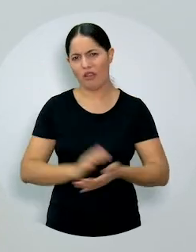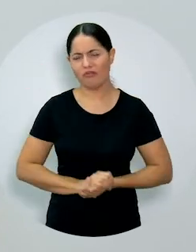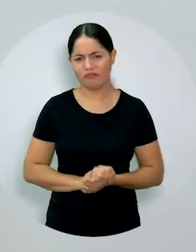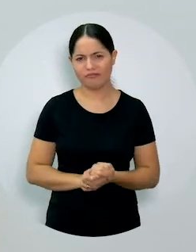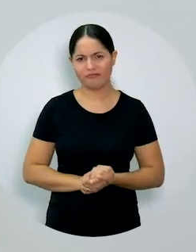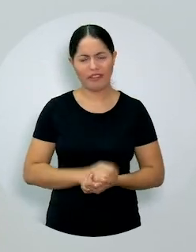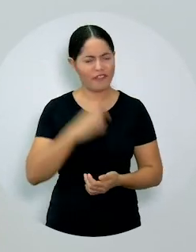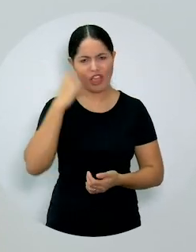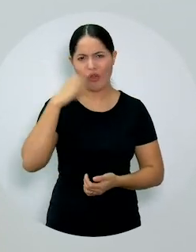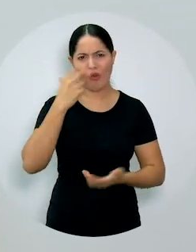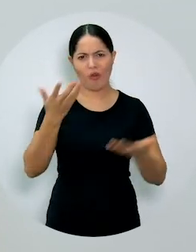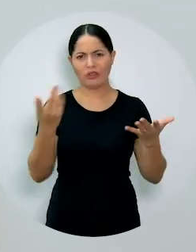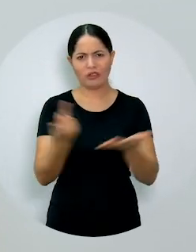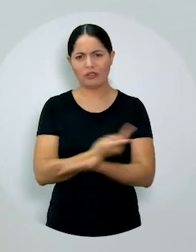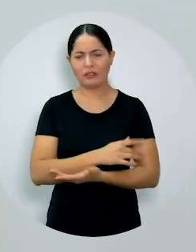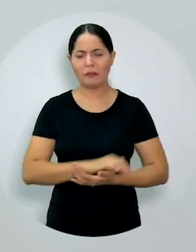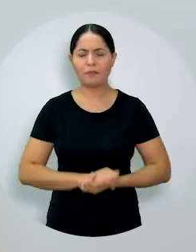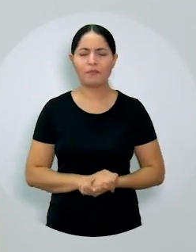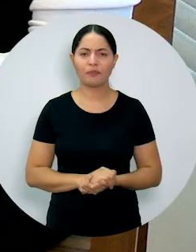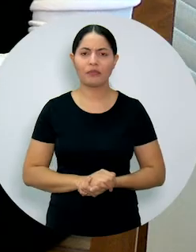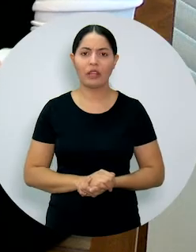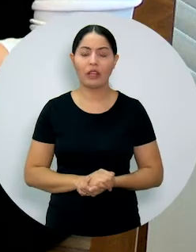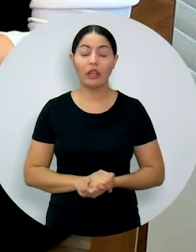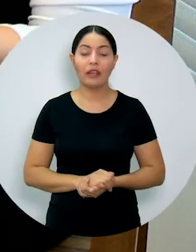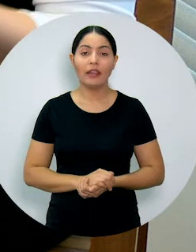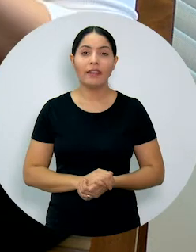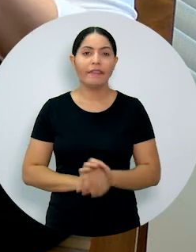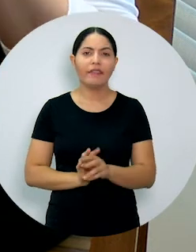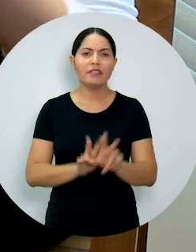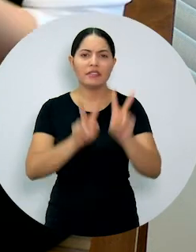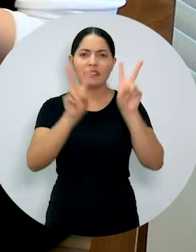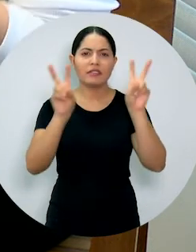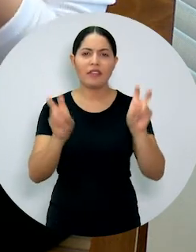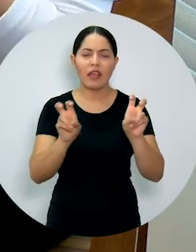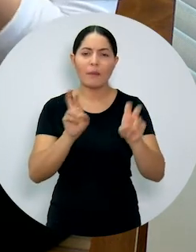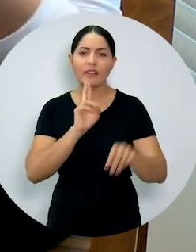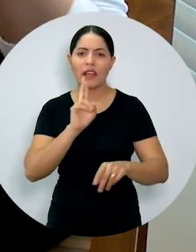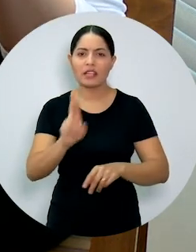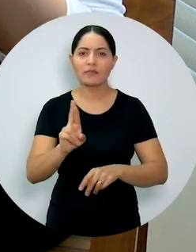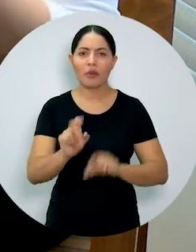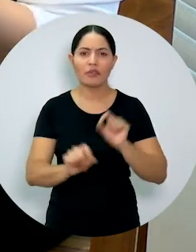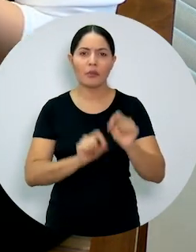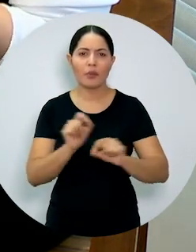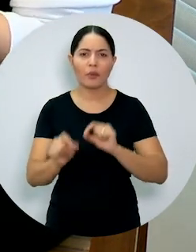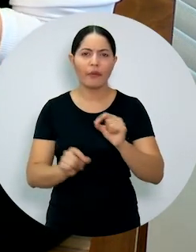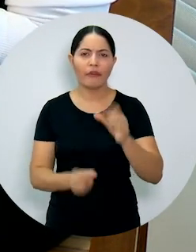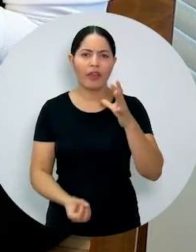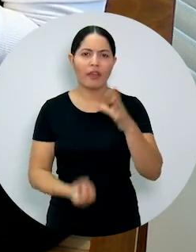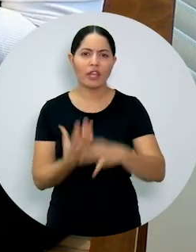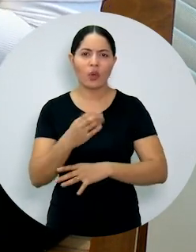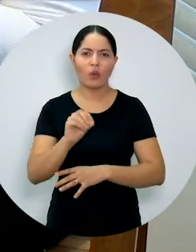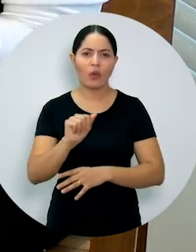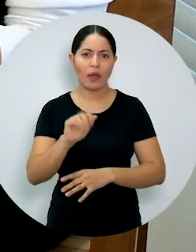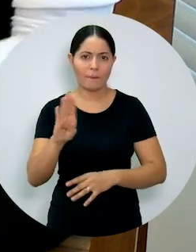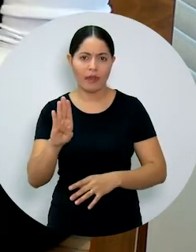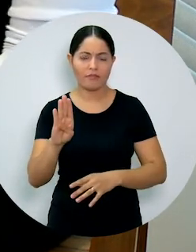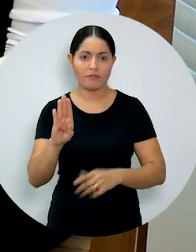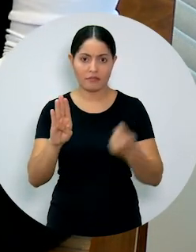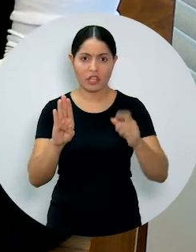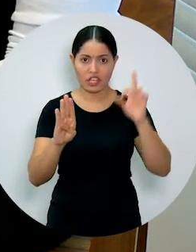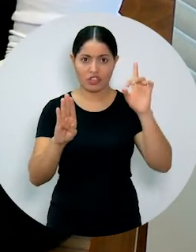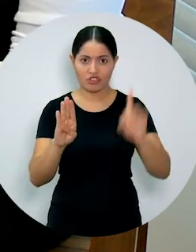vergonha. É uma vergonha. E dentro da resposta para o que serve a OAB, a gente também pode falar um pouquinho sobre a defesa